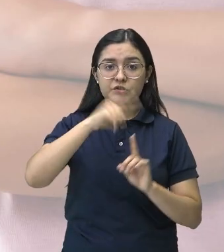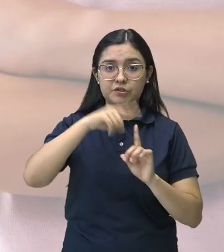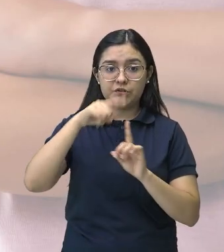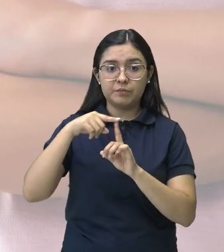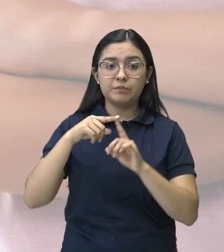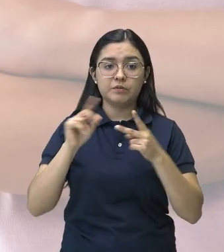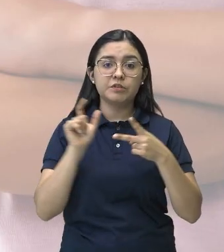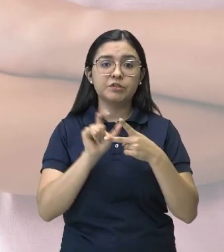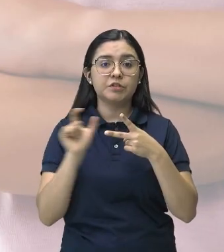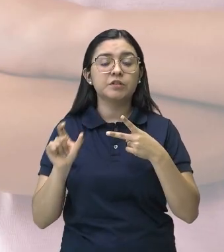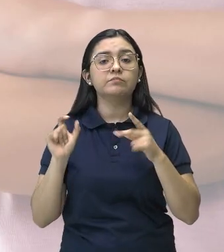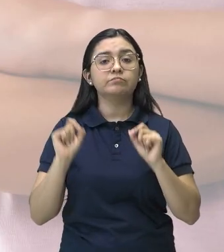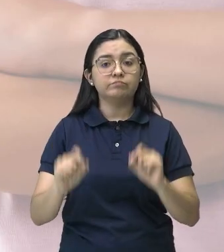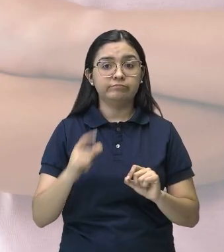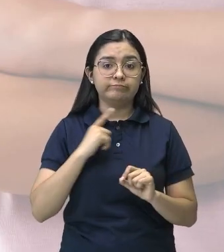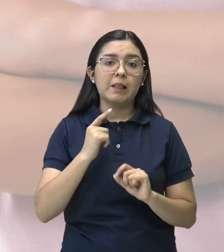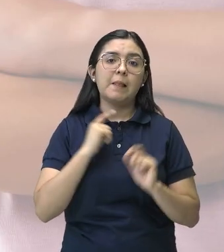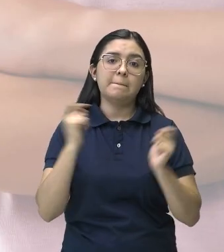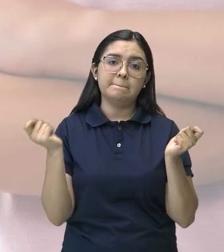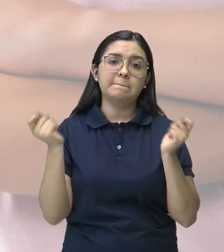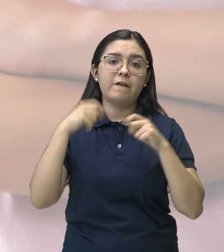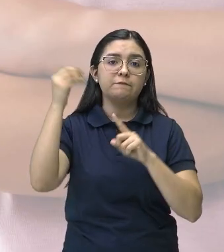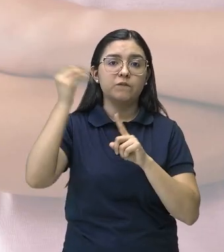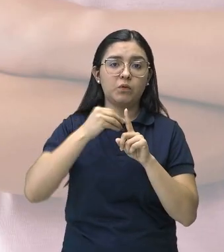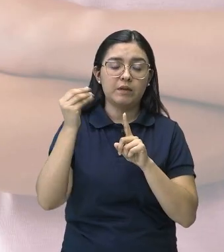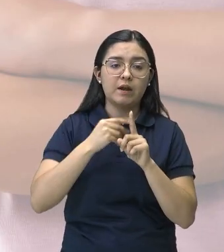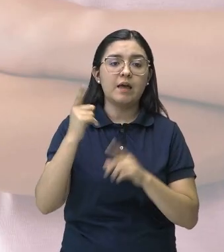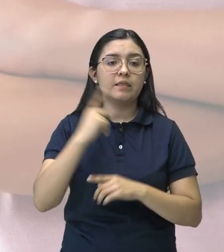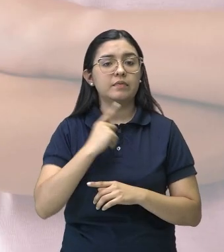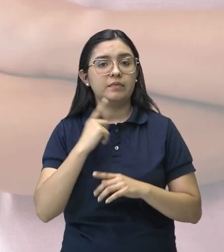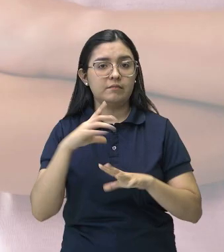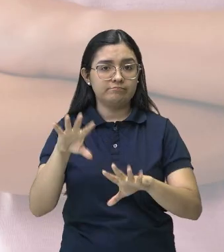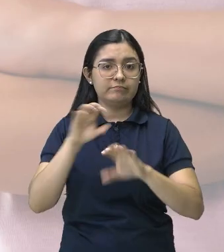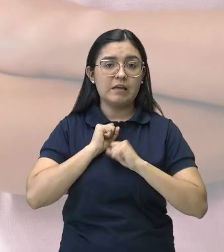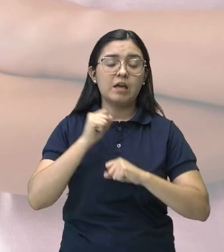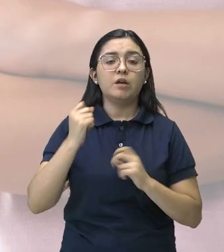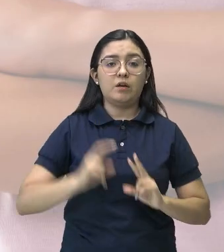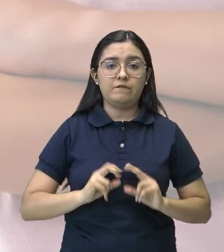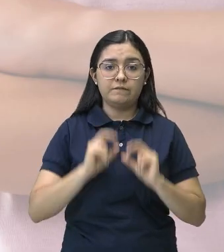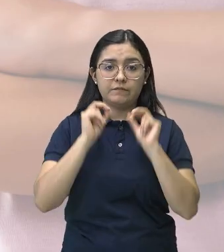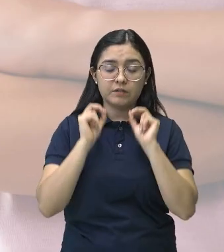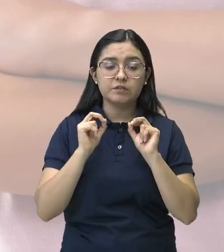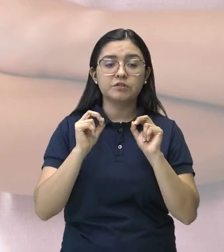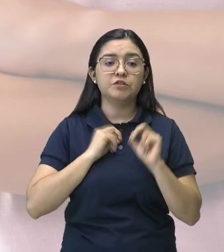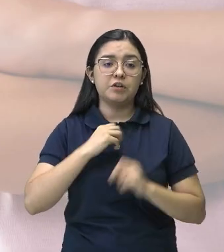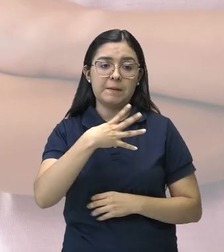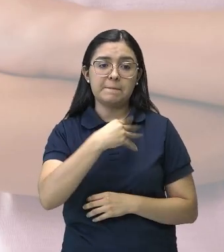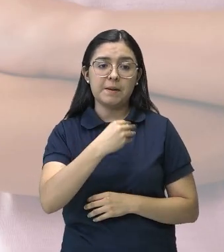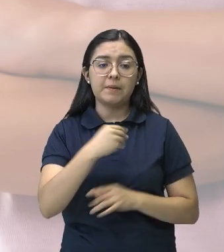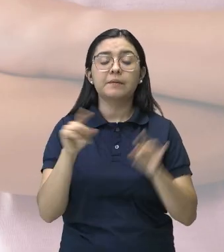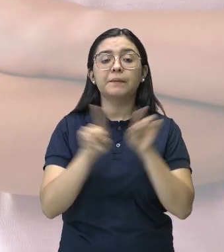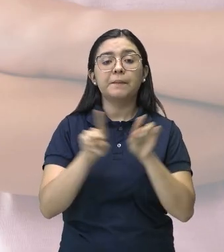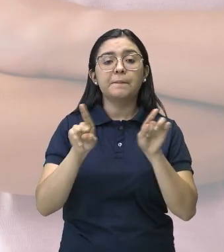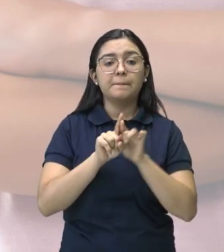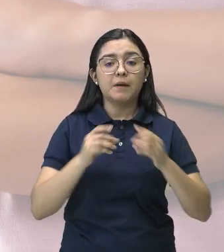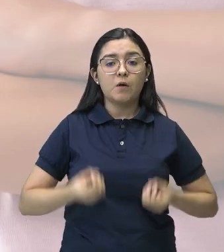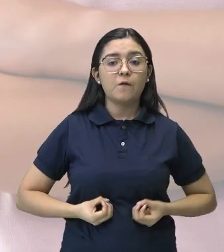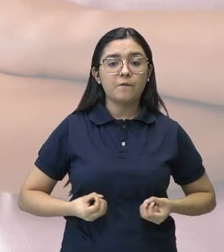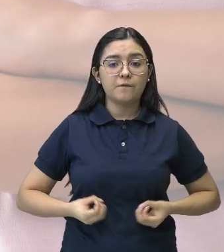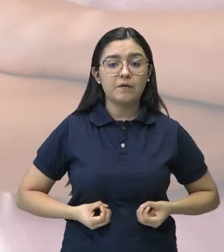deste gene, elas estão mais propensas a ter câncer de mama e ovário, tá bom? Ou seja, elas têm